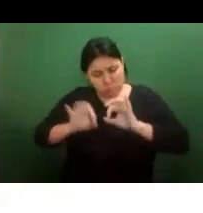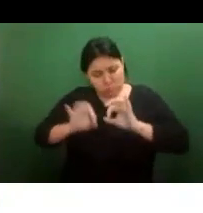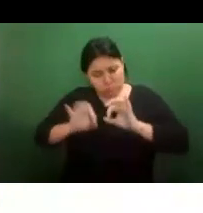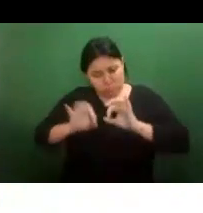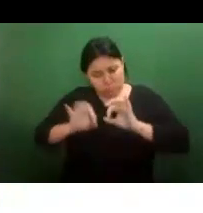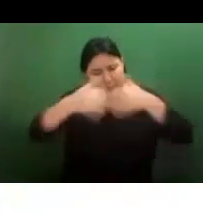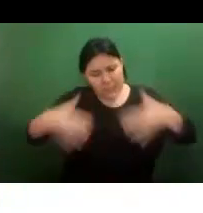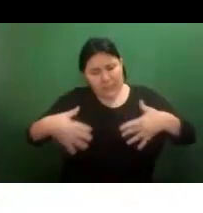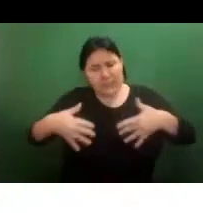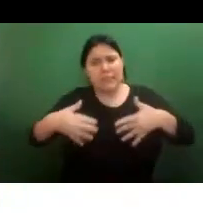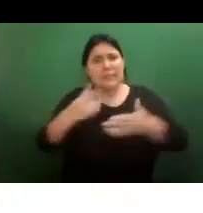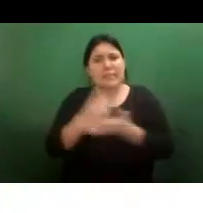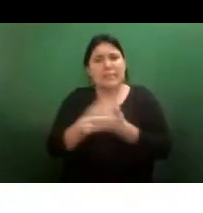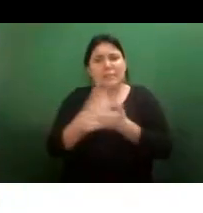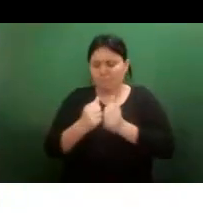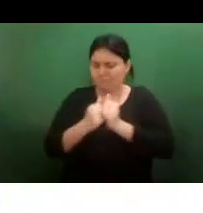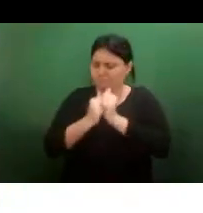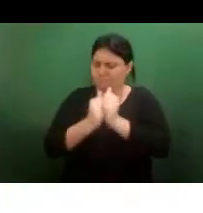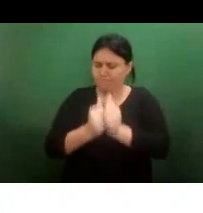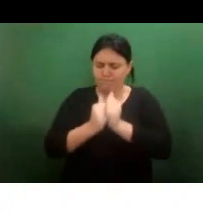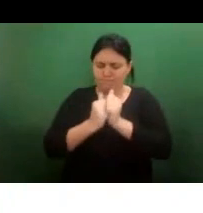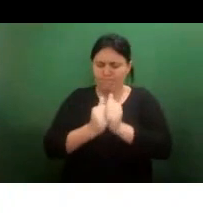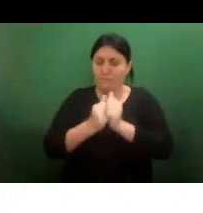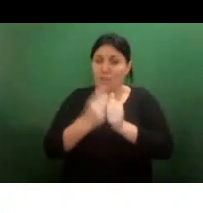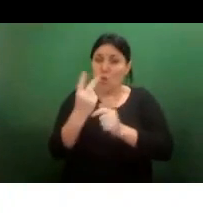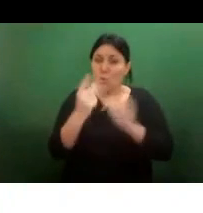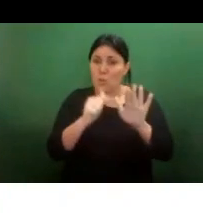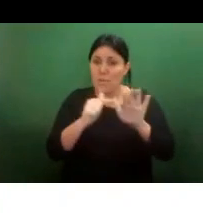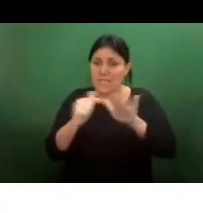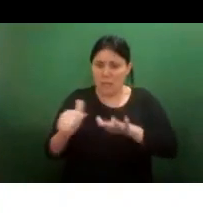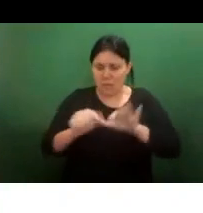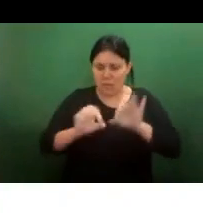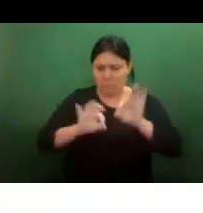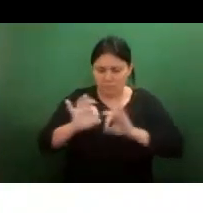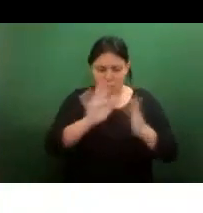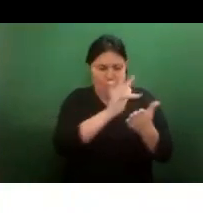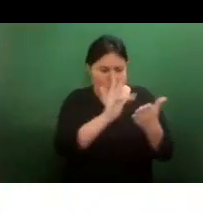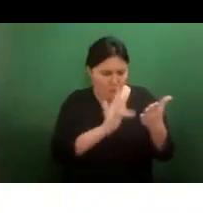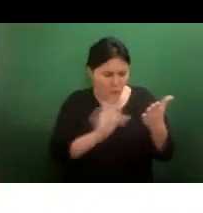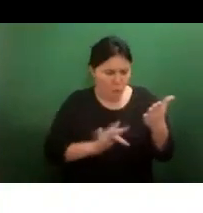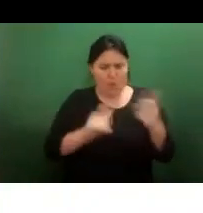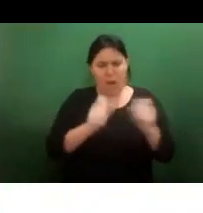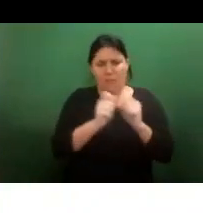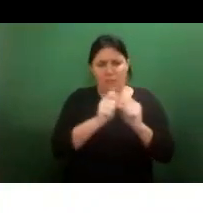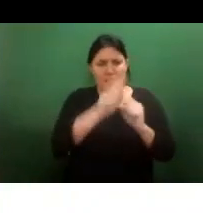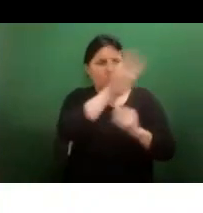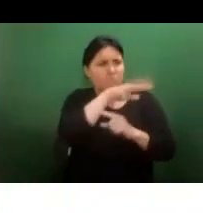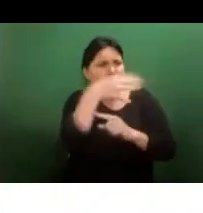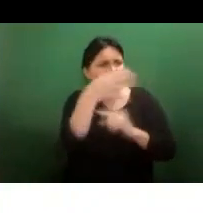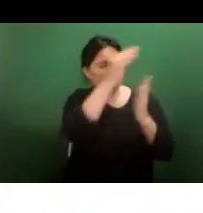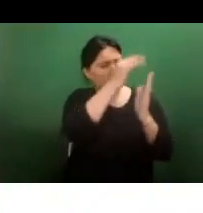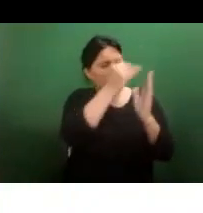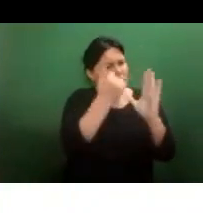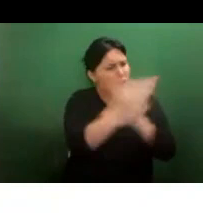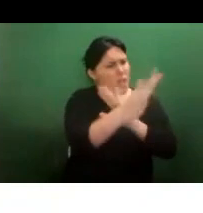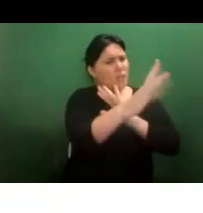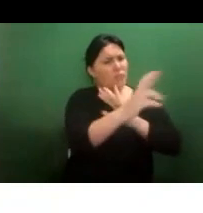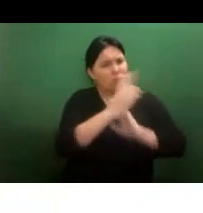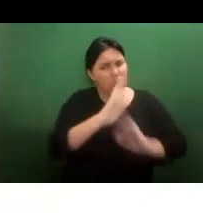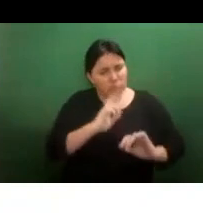sendo impecáveis. Há 2 semanas montando formulários, fazendo planilhas, enviando e respondendo os